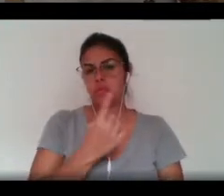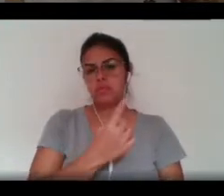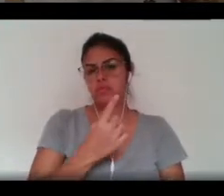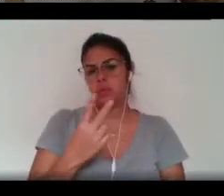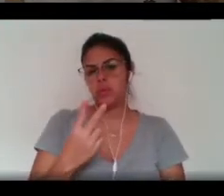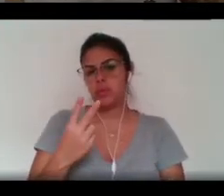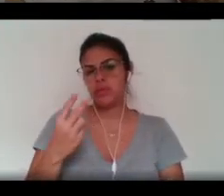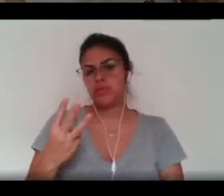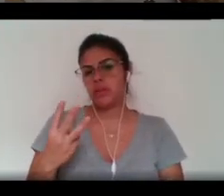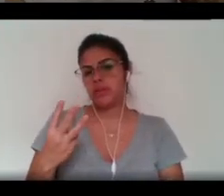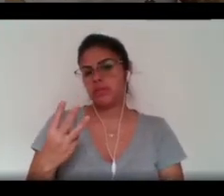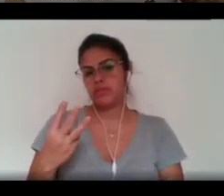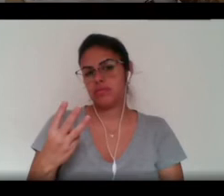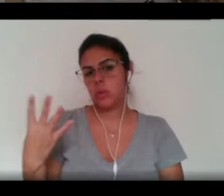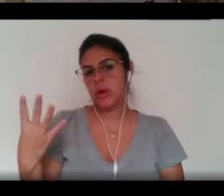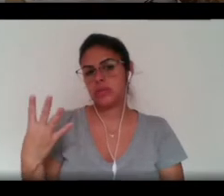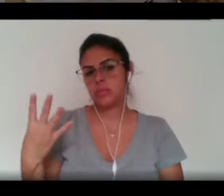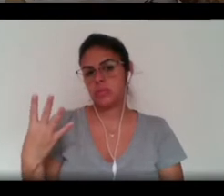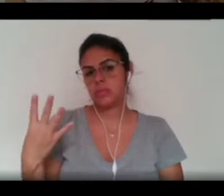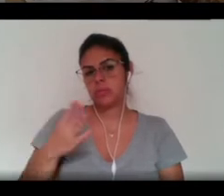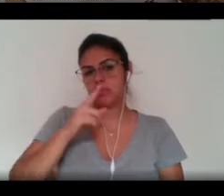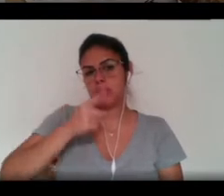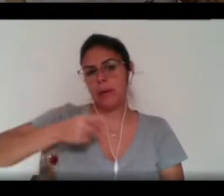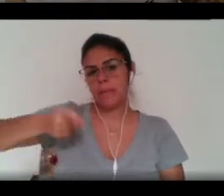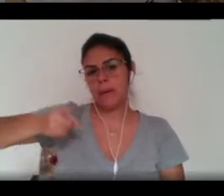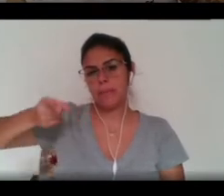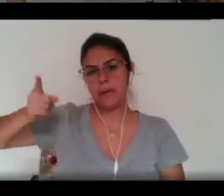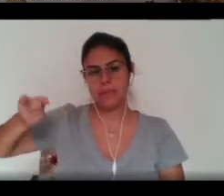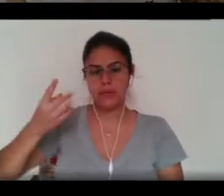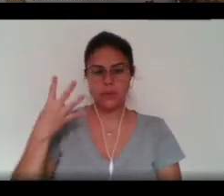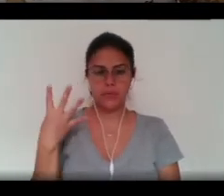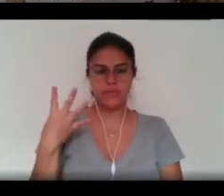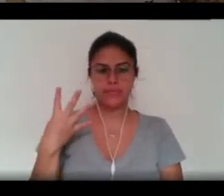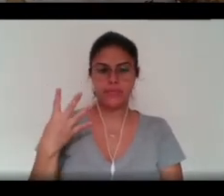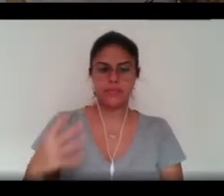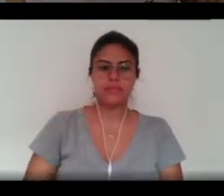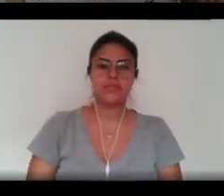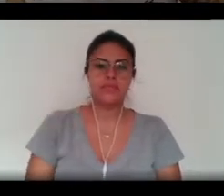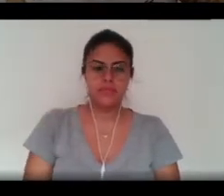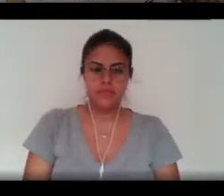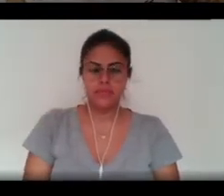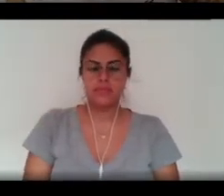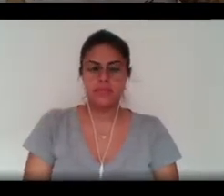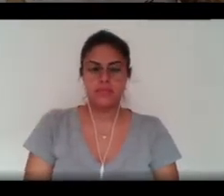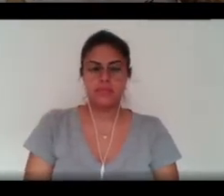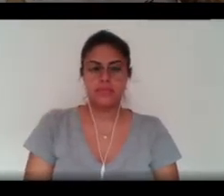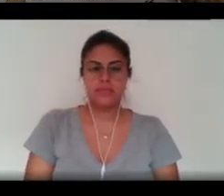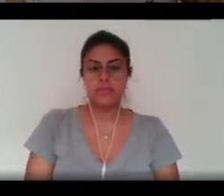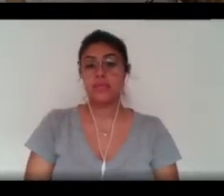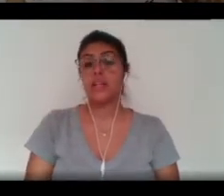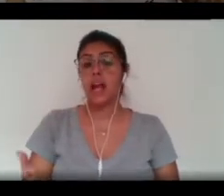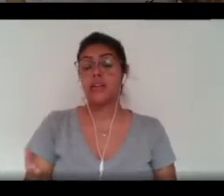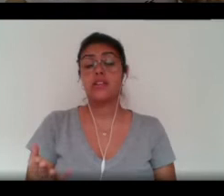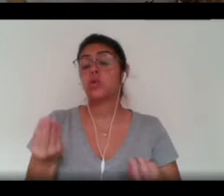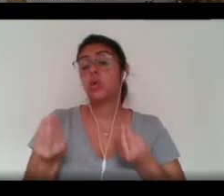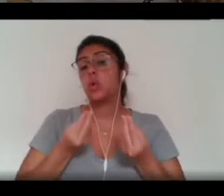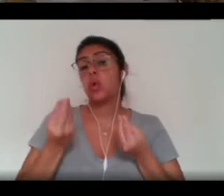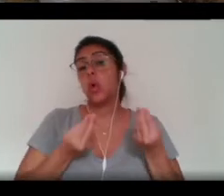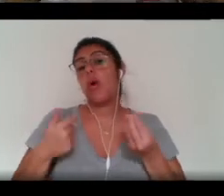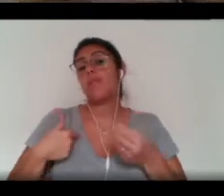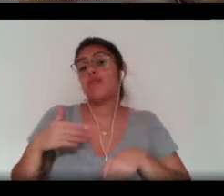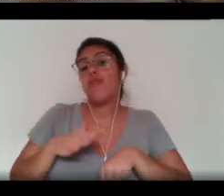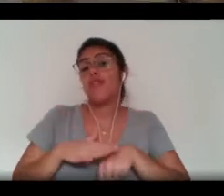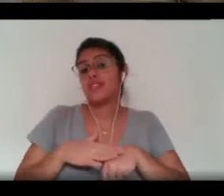Vamos botar alguma coisa aqui. 1, 2, 3, 4. Esse aqui é 1, 2, 3, 4